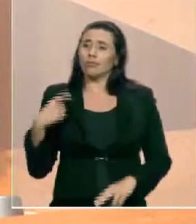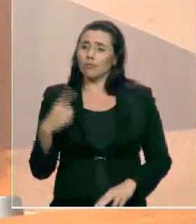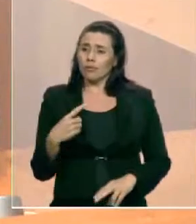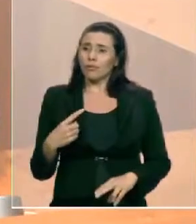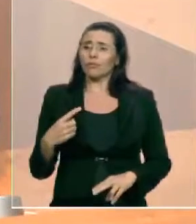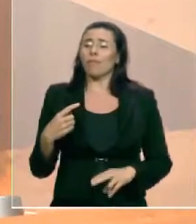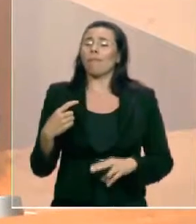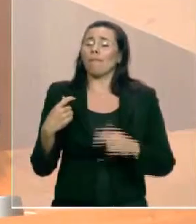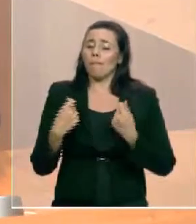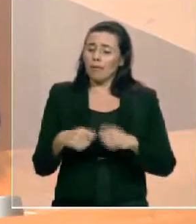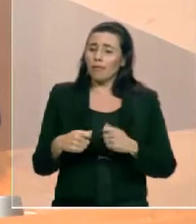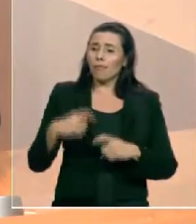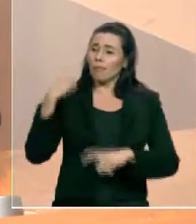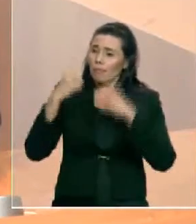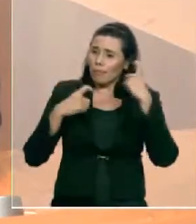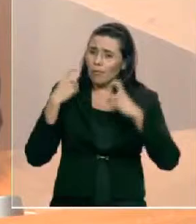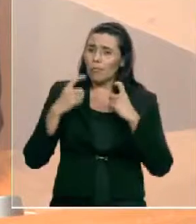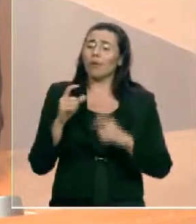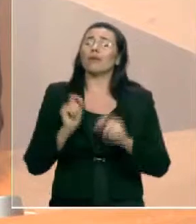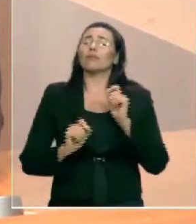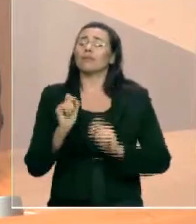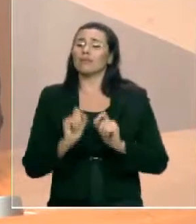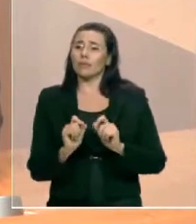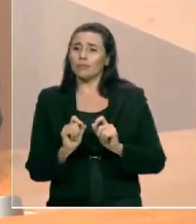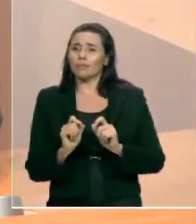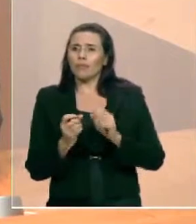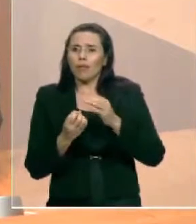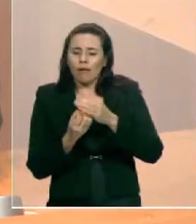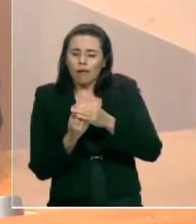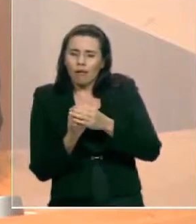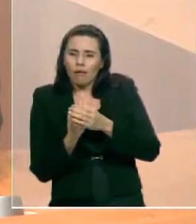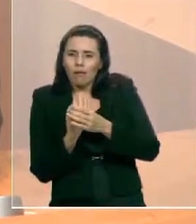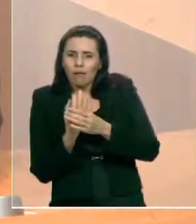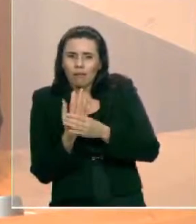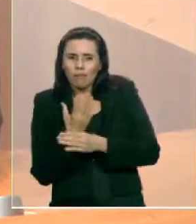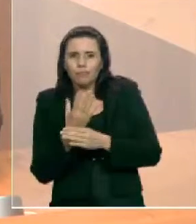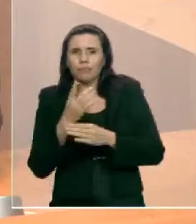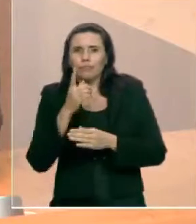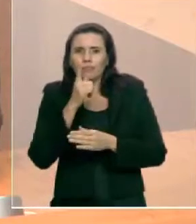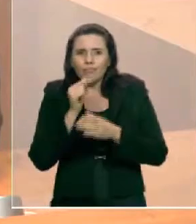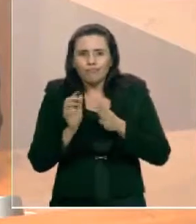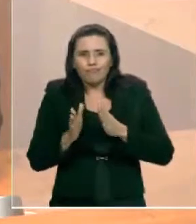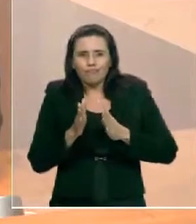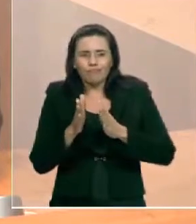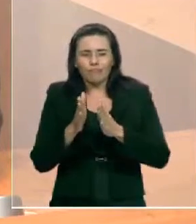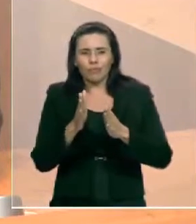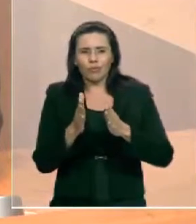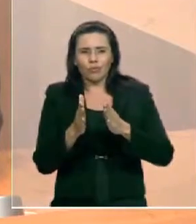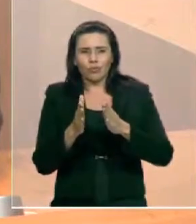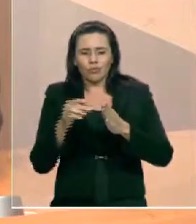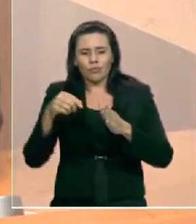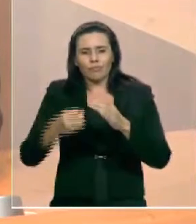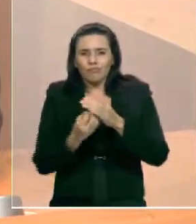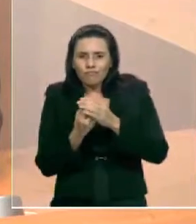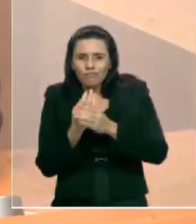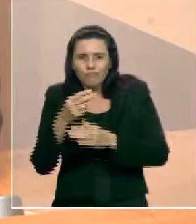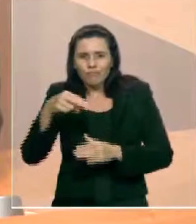nas nascentes dos nossos rios. O Estado tem que fazer a